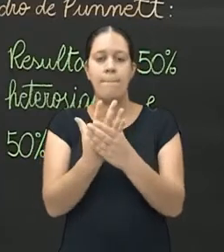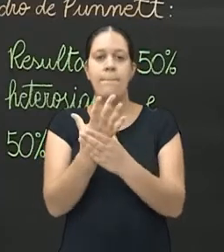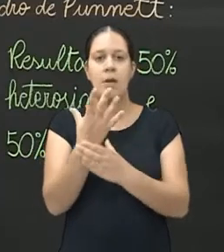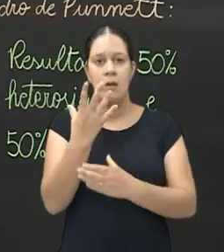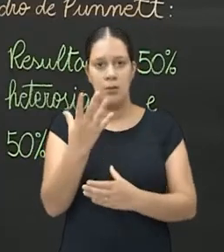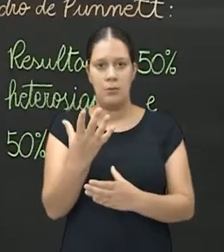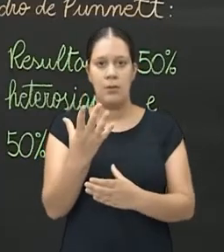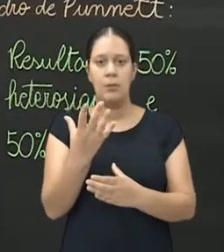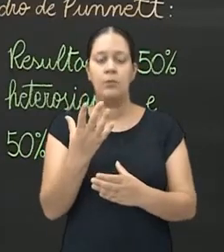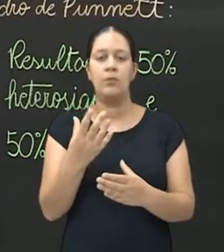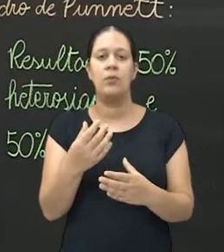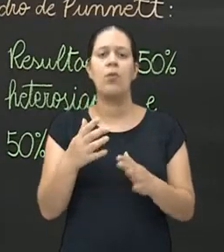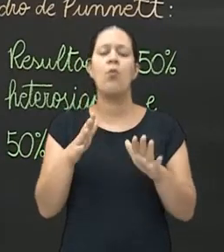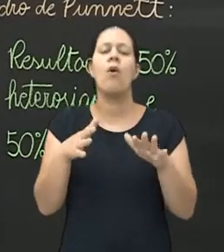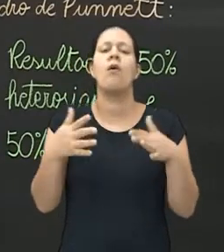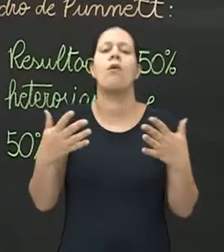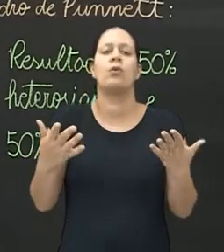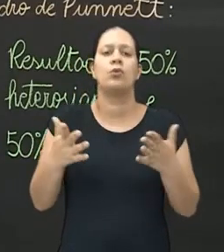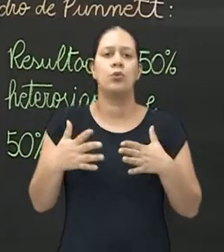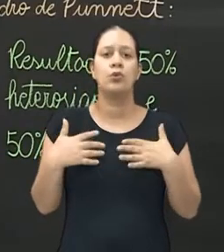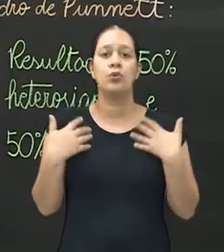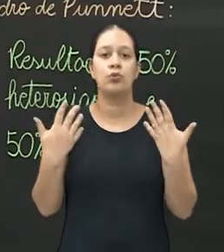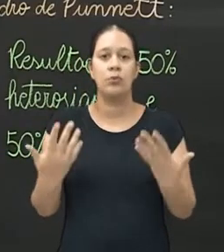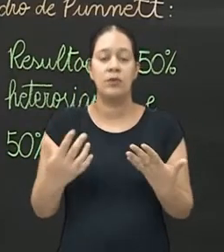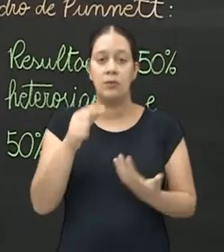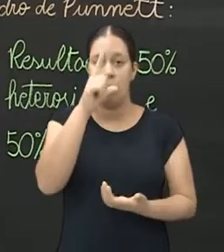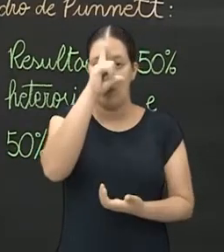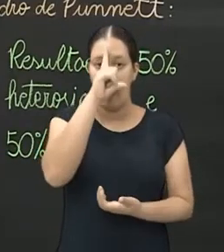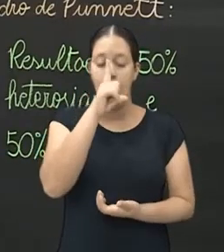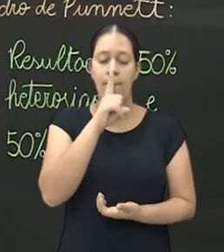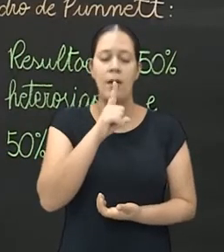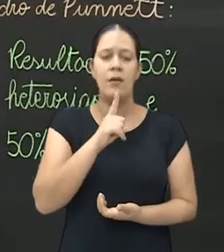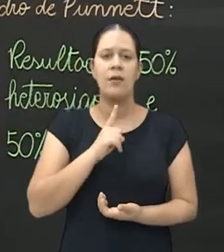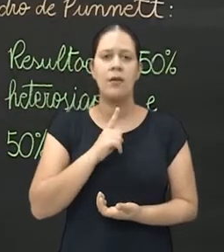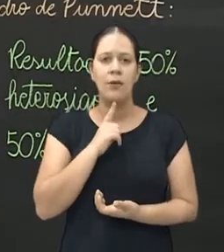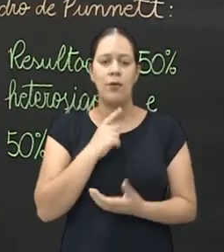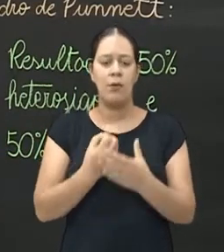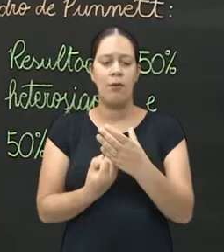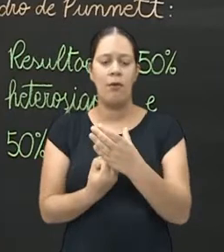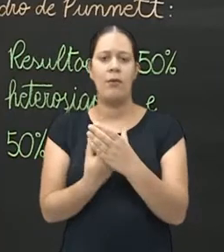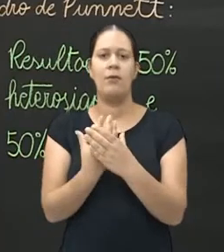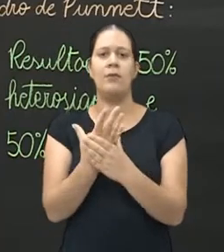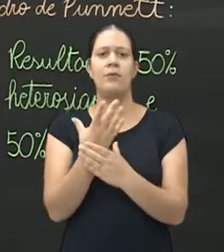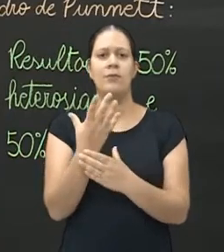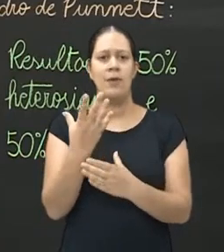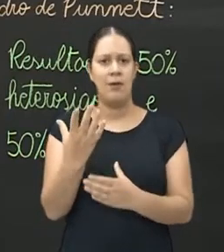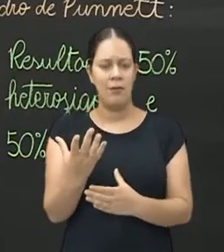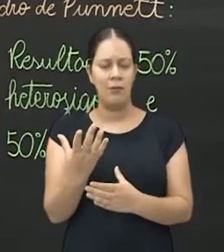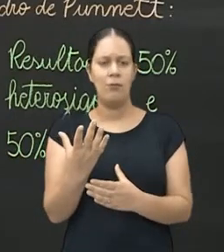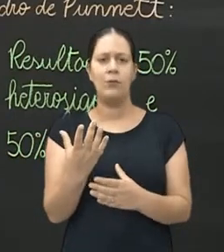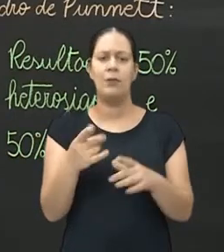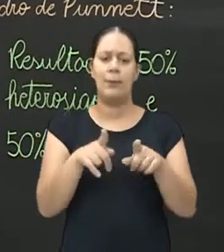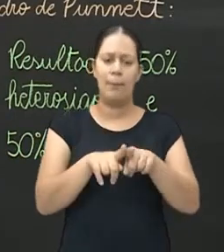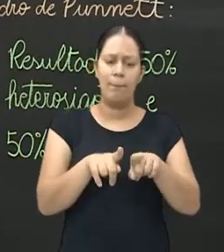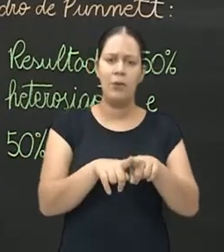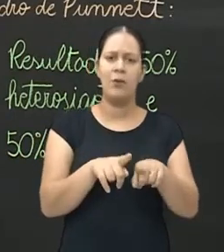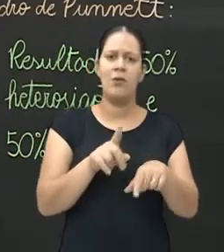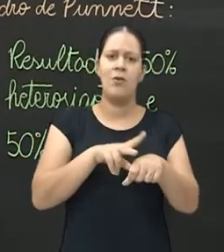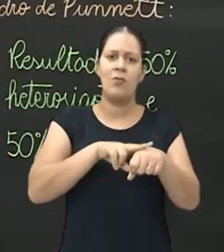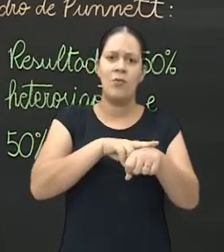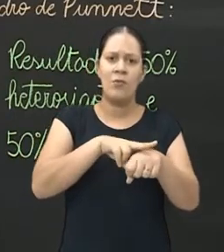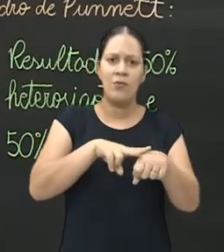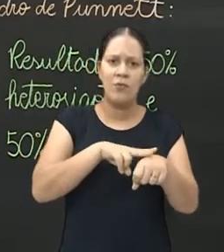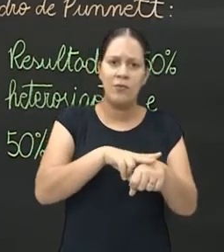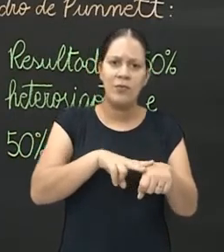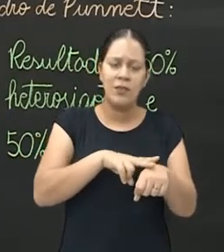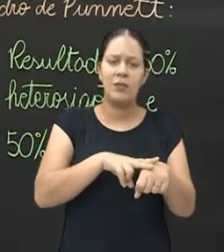mesma. Qual foi a surpresa? Entre amarelos surgiu amarelos e um verde. Os pais